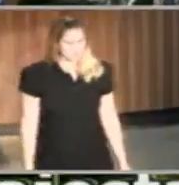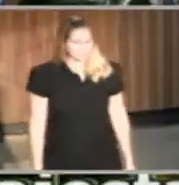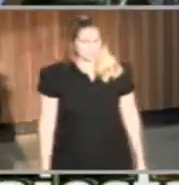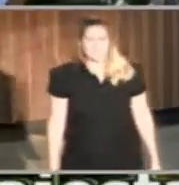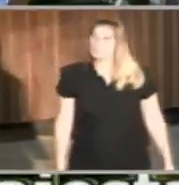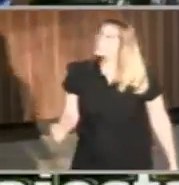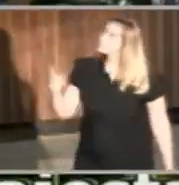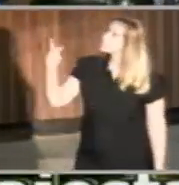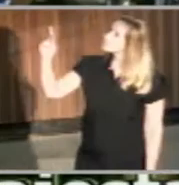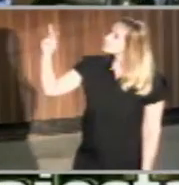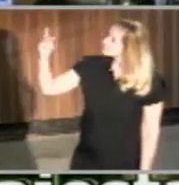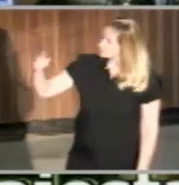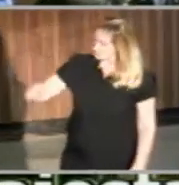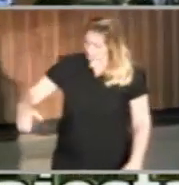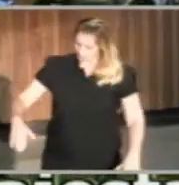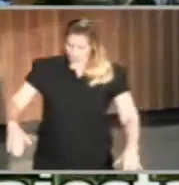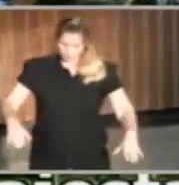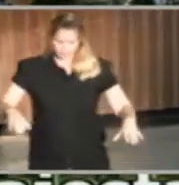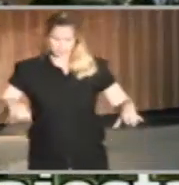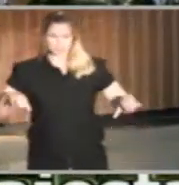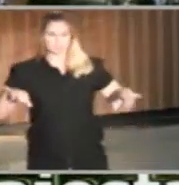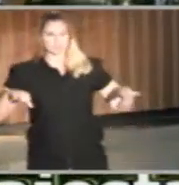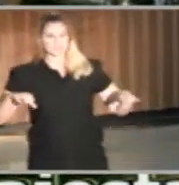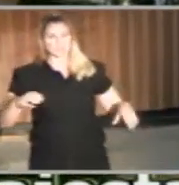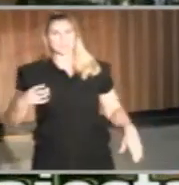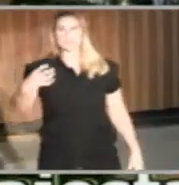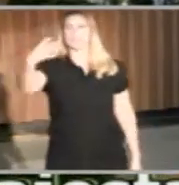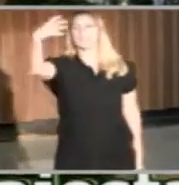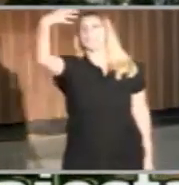em sua majestade.